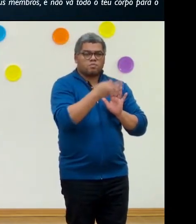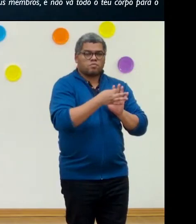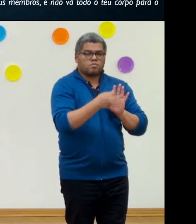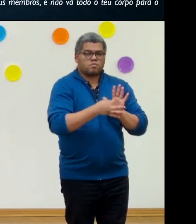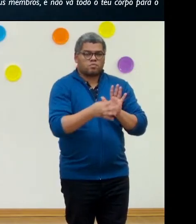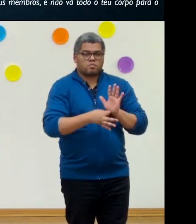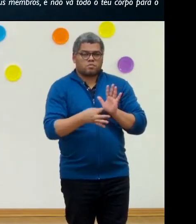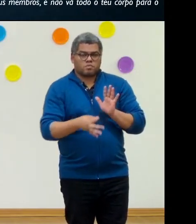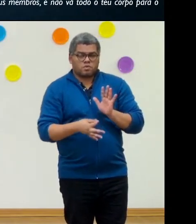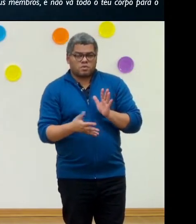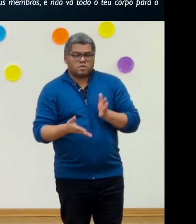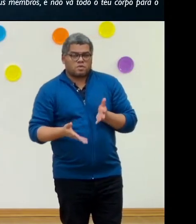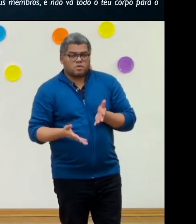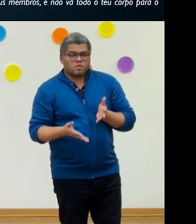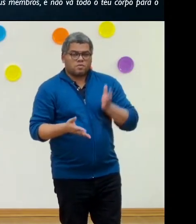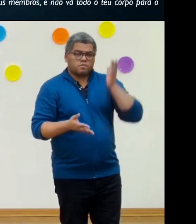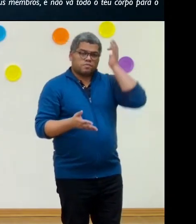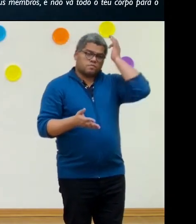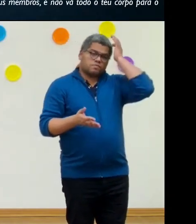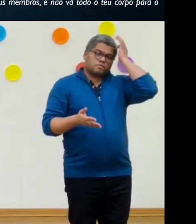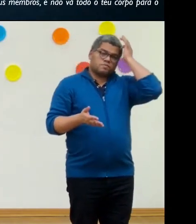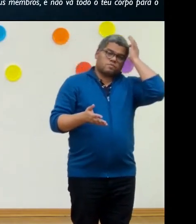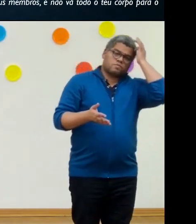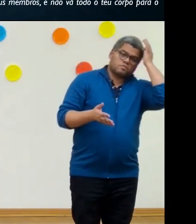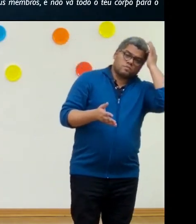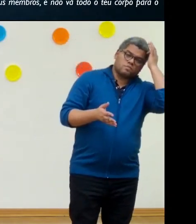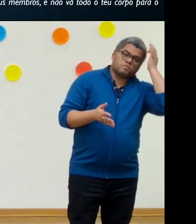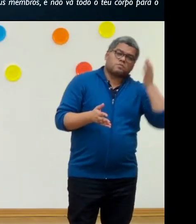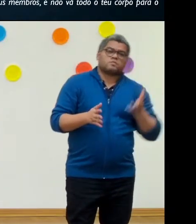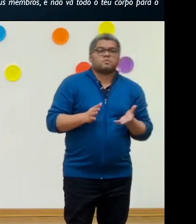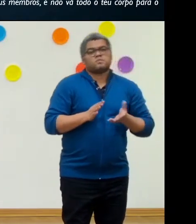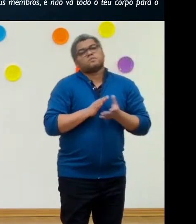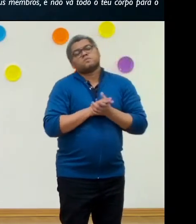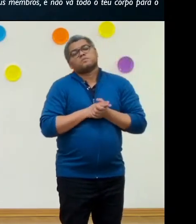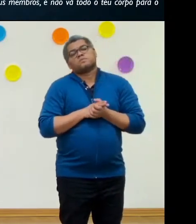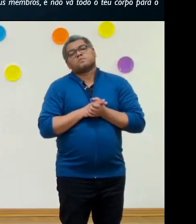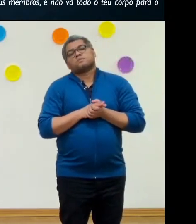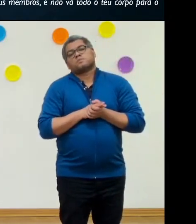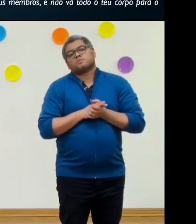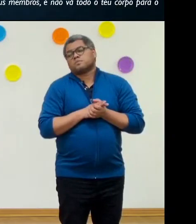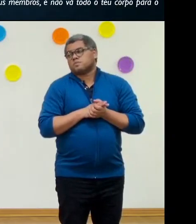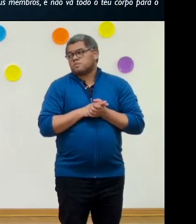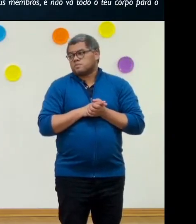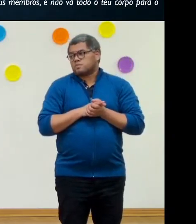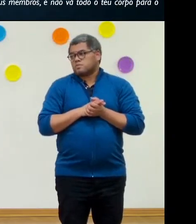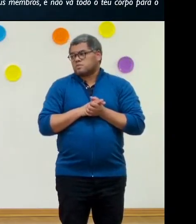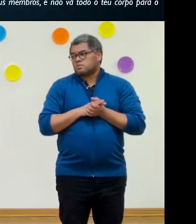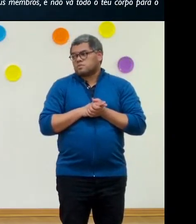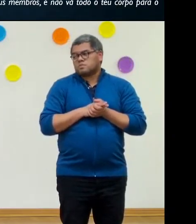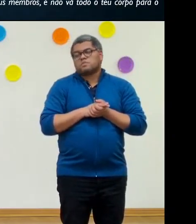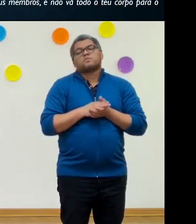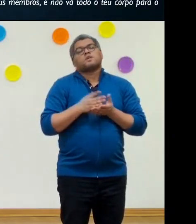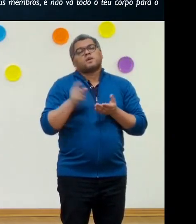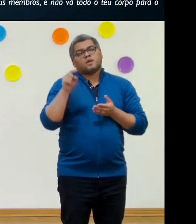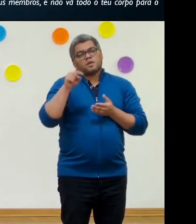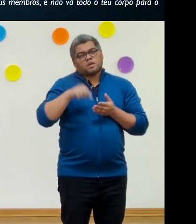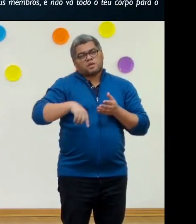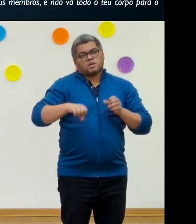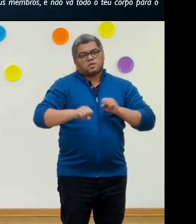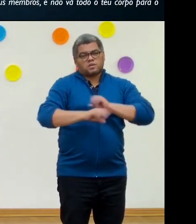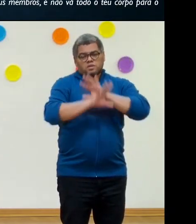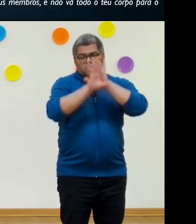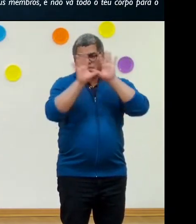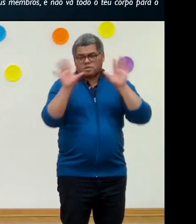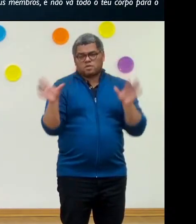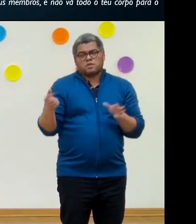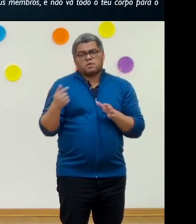é que a gente deve agir caso estejamos sendo tentados a cair em adultério? E aqui, pessoal, a gente não vai ser hipócrita, tá? Eu li o Carson,